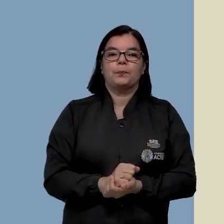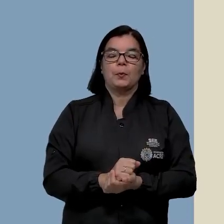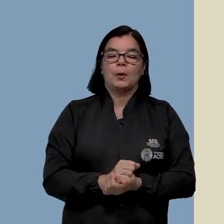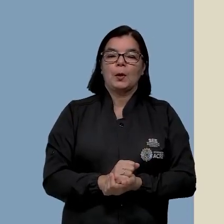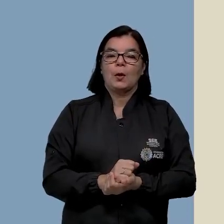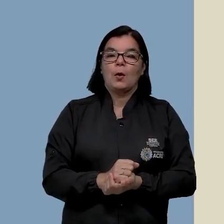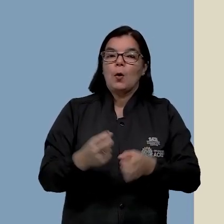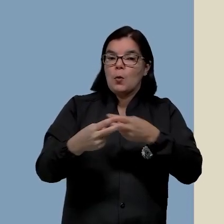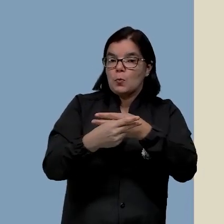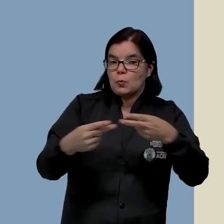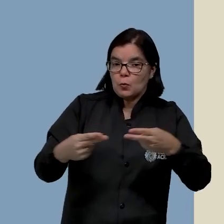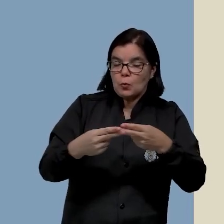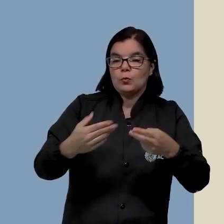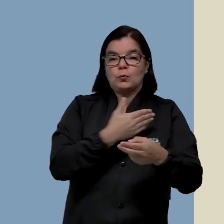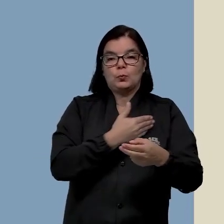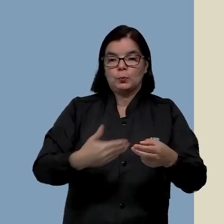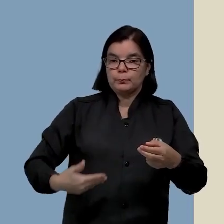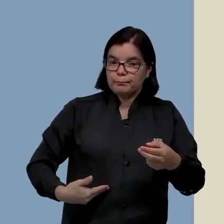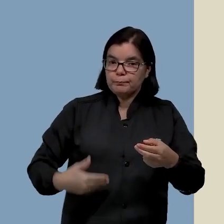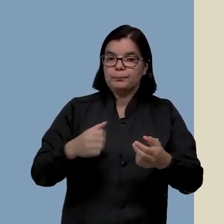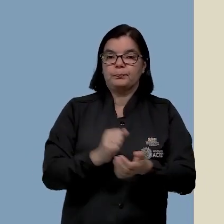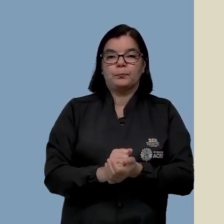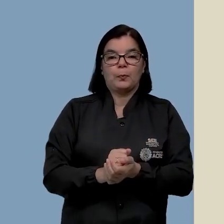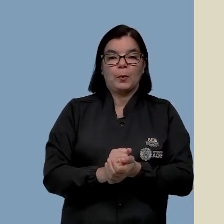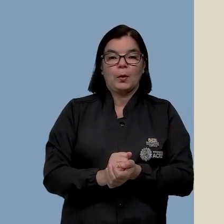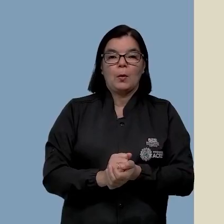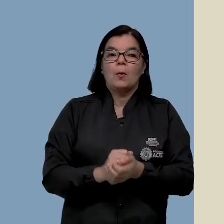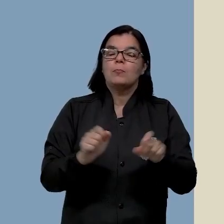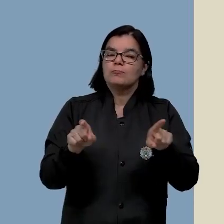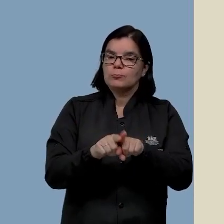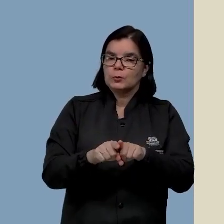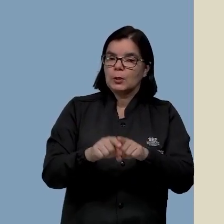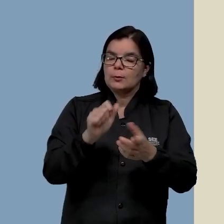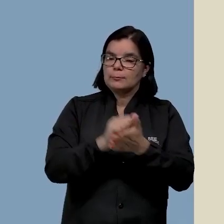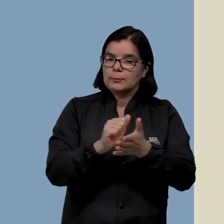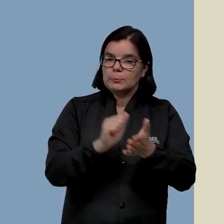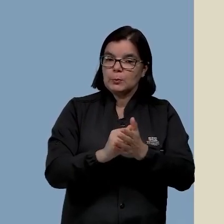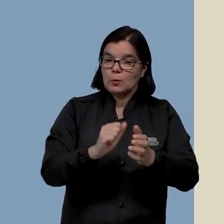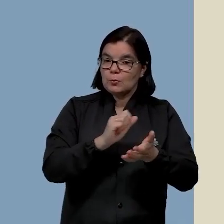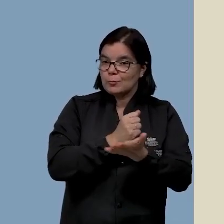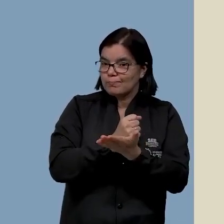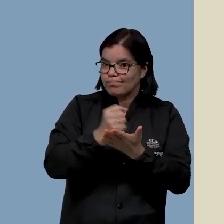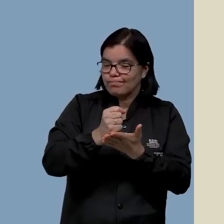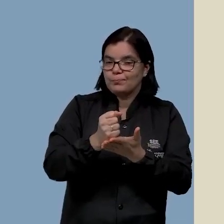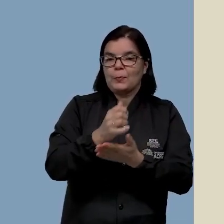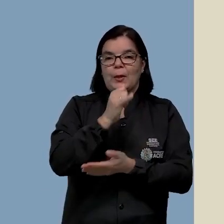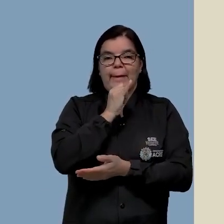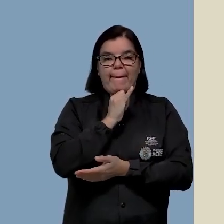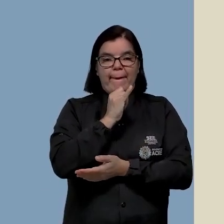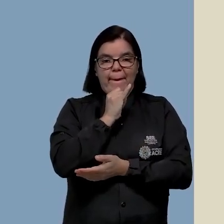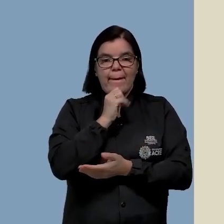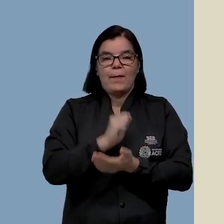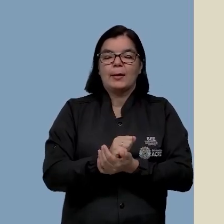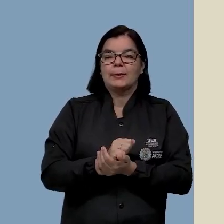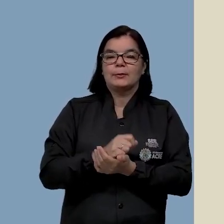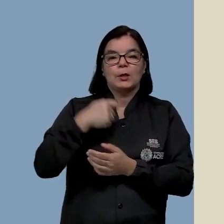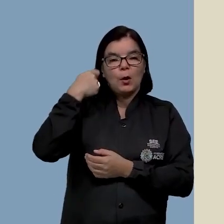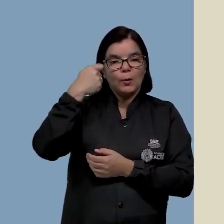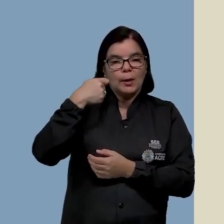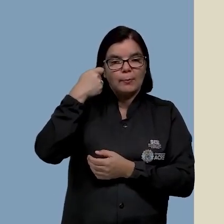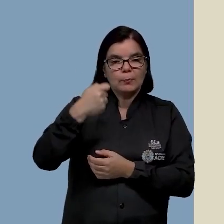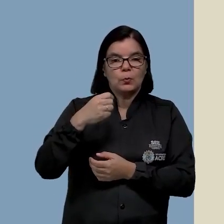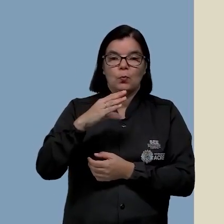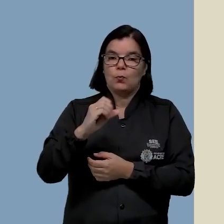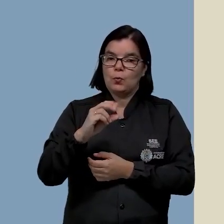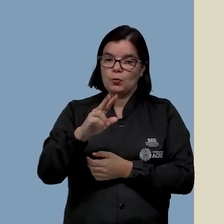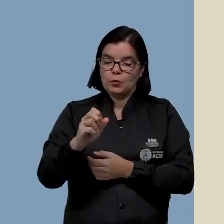permissão, é claro, ou obras em domínio público, onde os direitos autorais expiraram. Um exemplo é um artista gravando